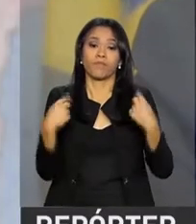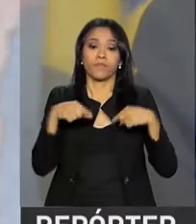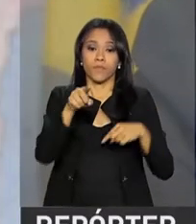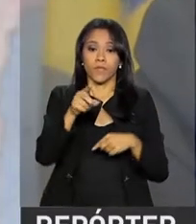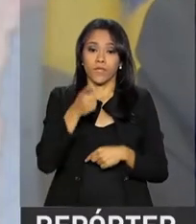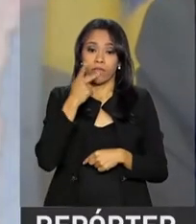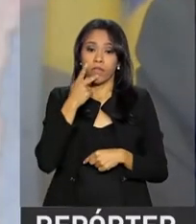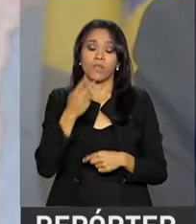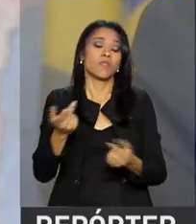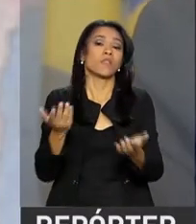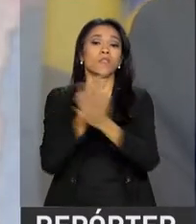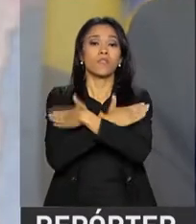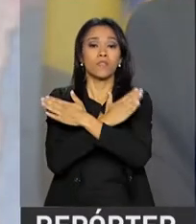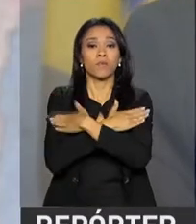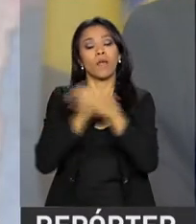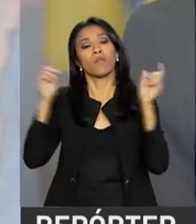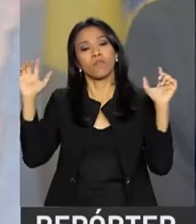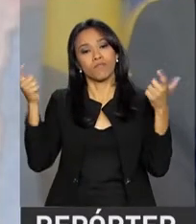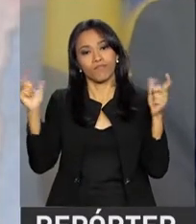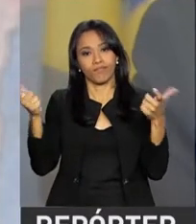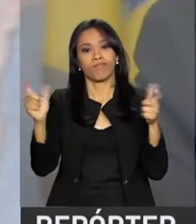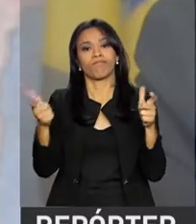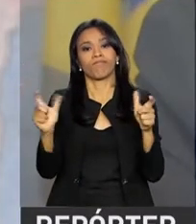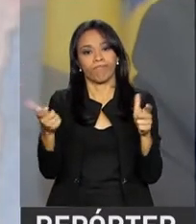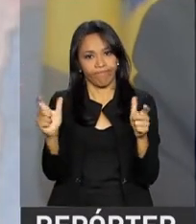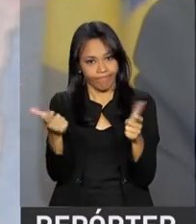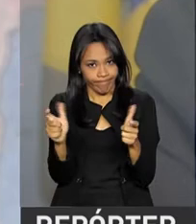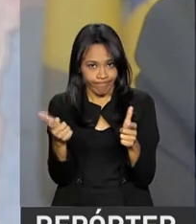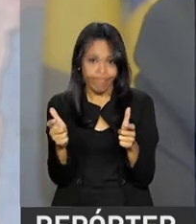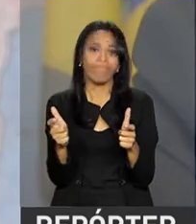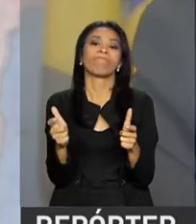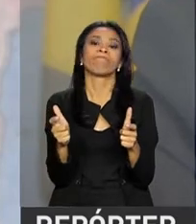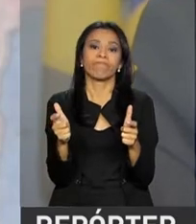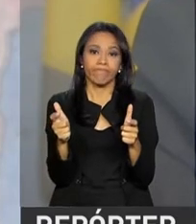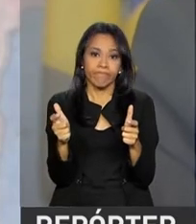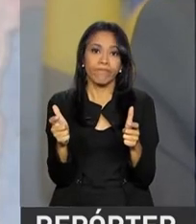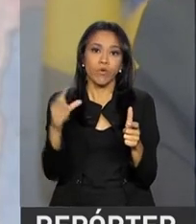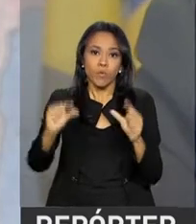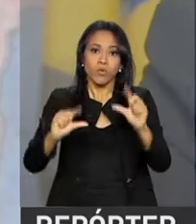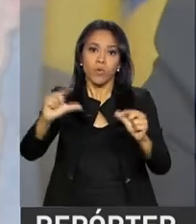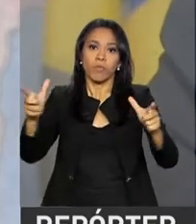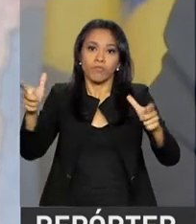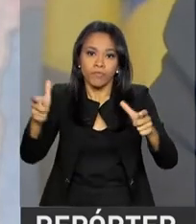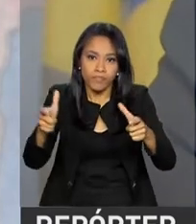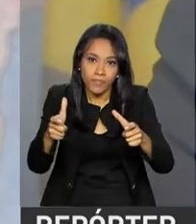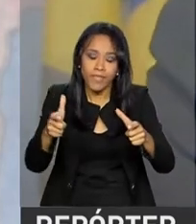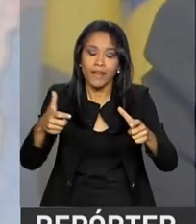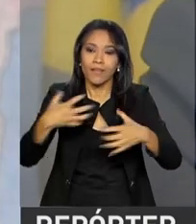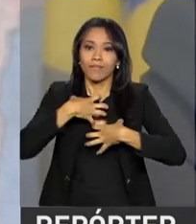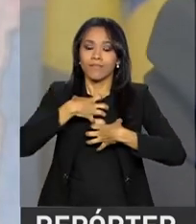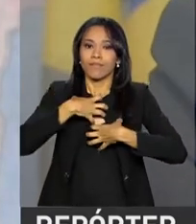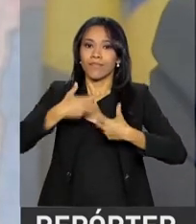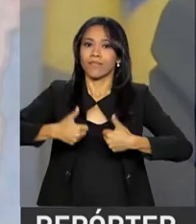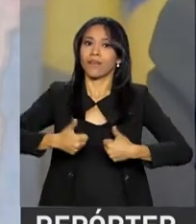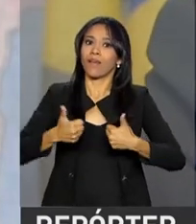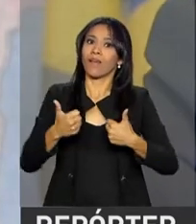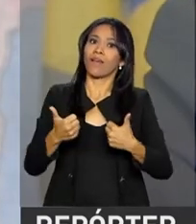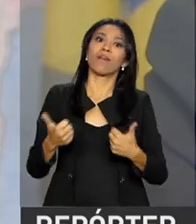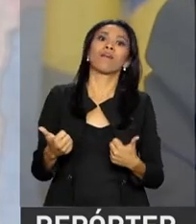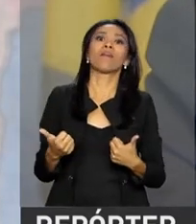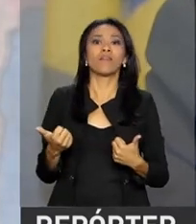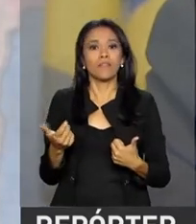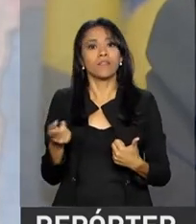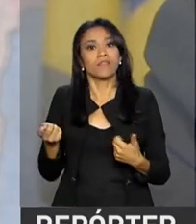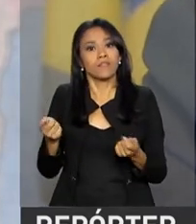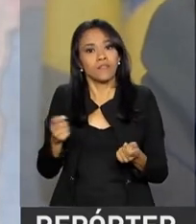recuando paulatinamente, constantemente, não tem regredido. Isso também nos contagia, também leva o Ministério a